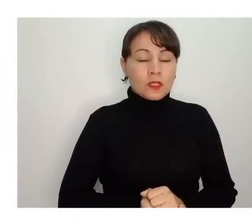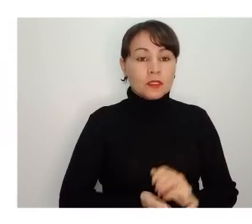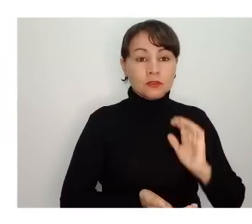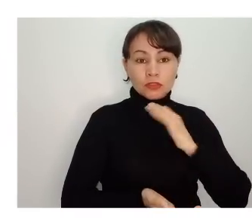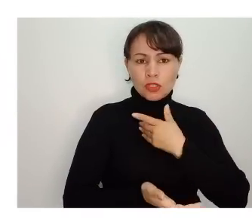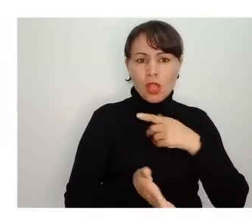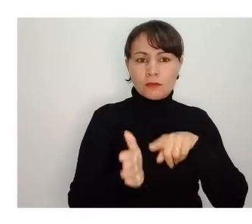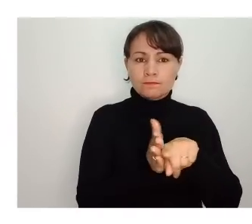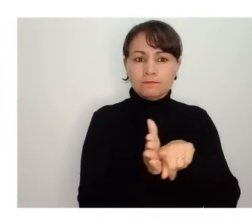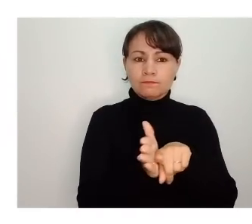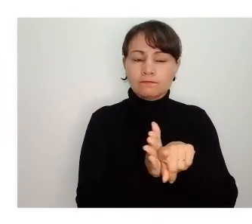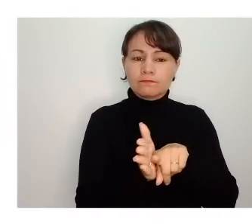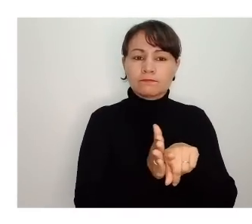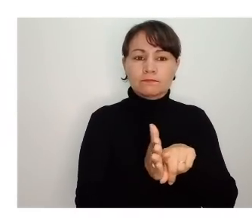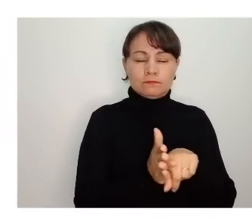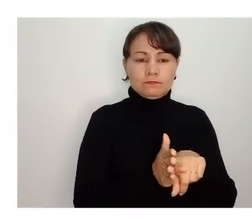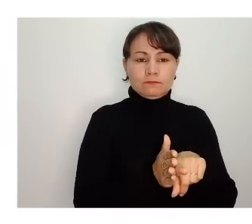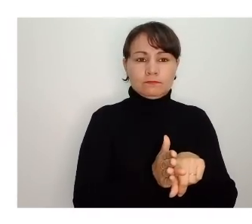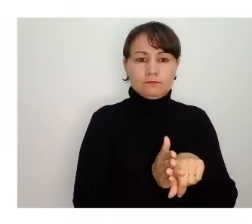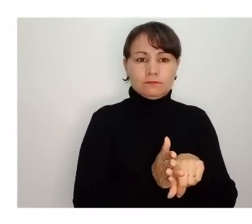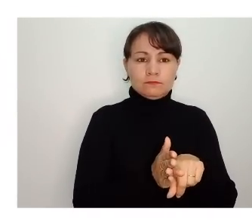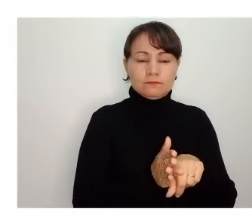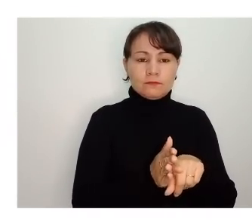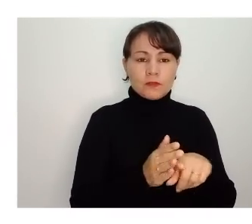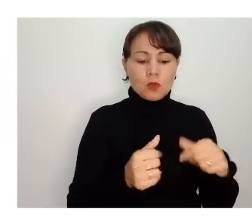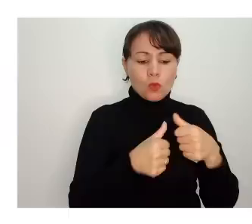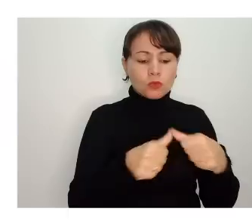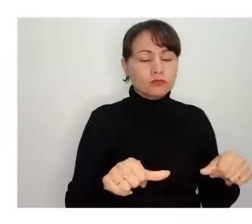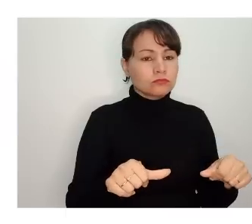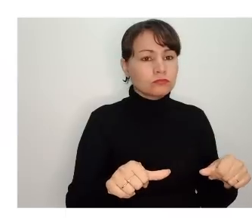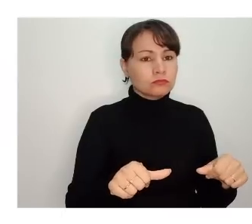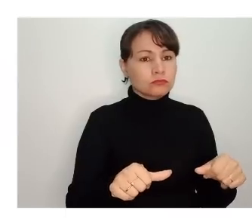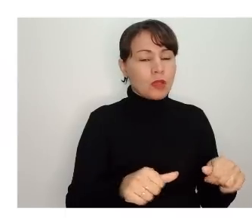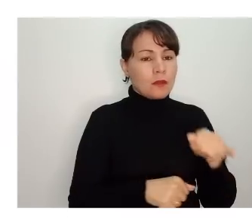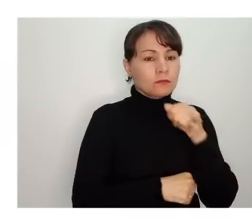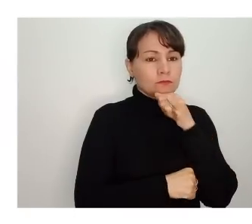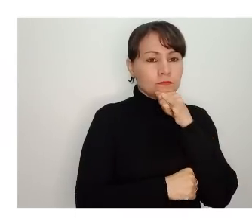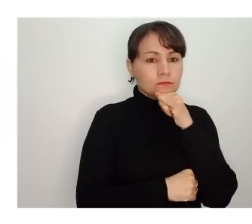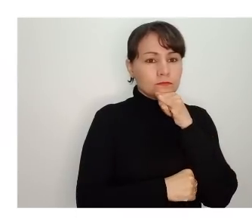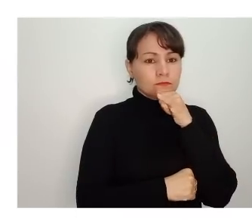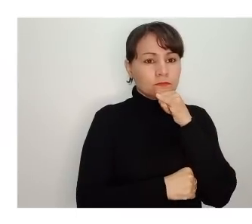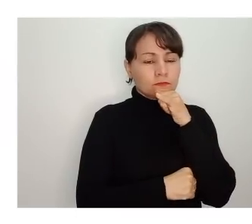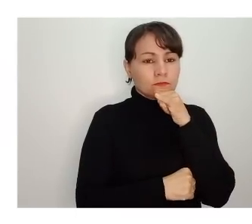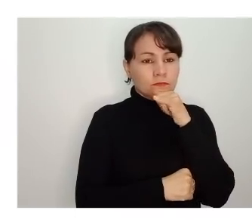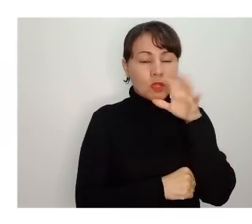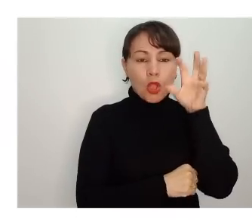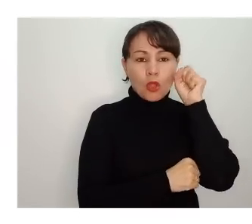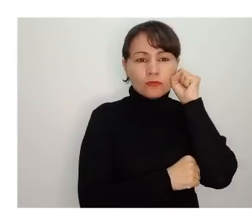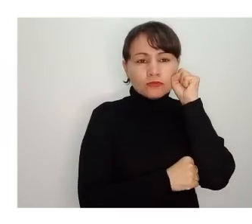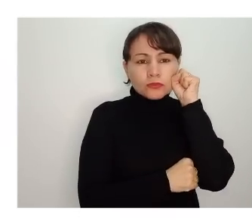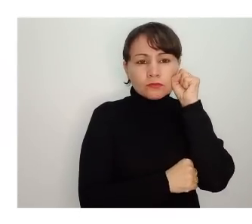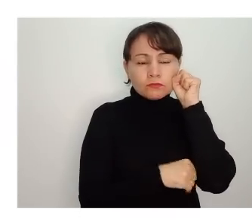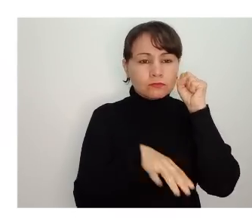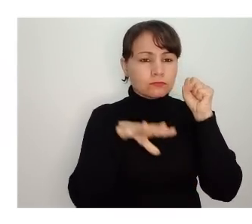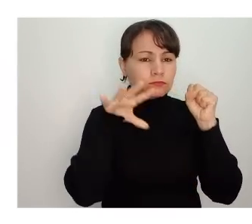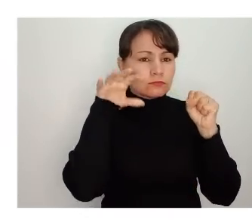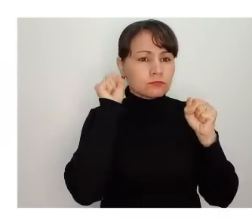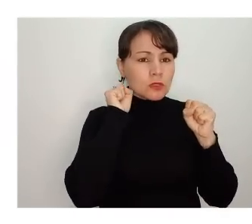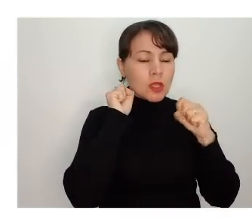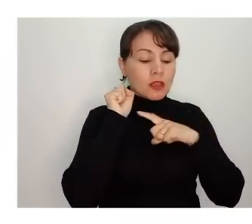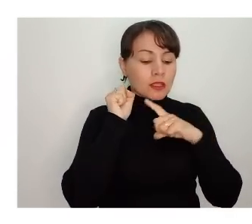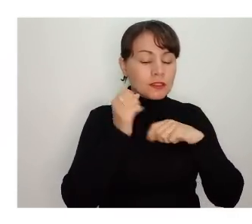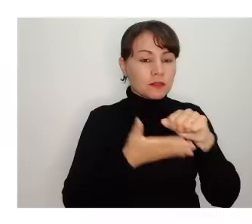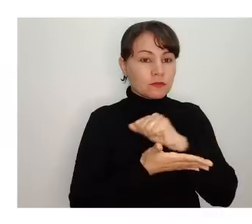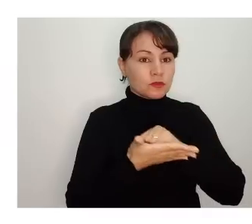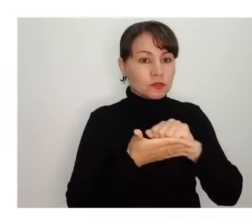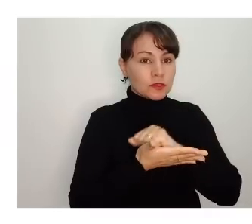Se nós analisarmos, quando nós estamos, por exemplo, ouvindo palavras, nós